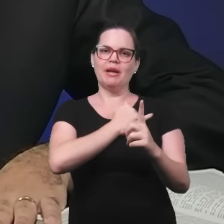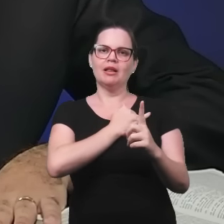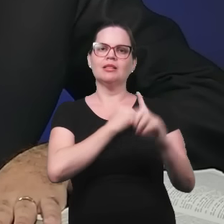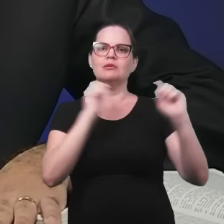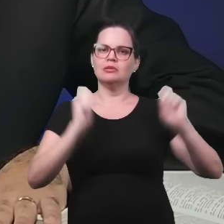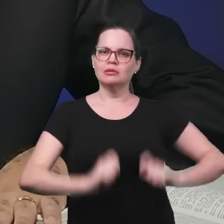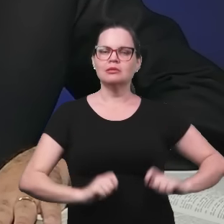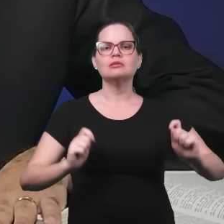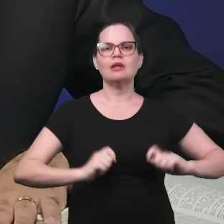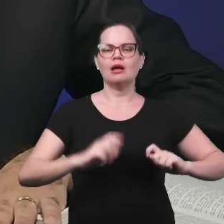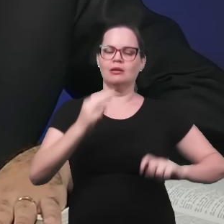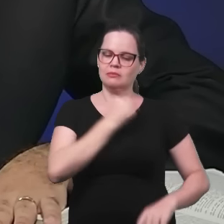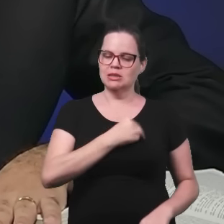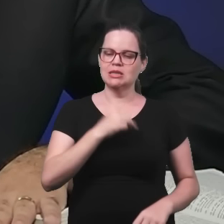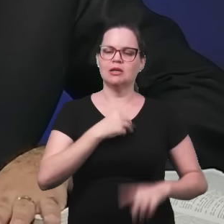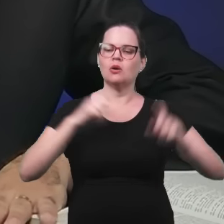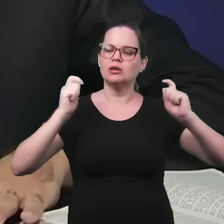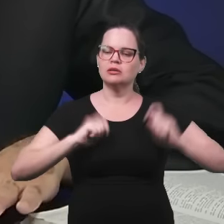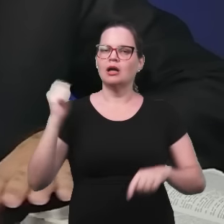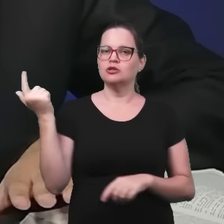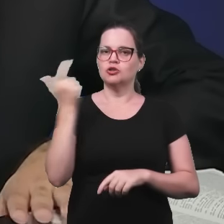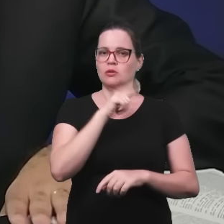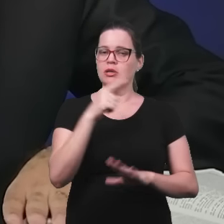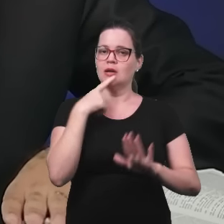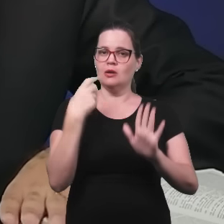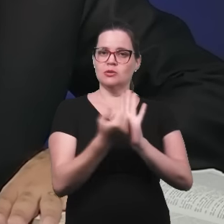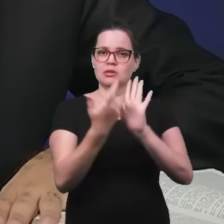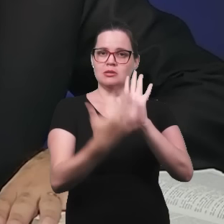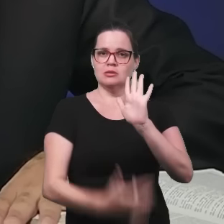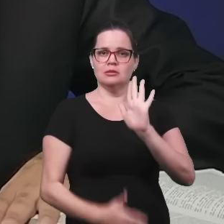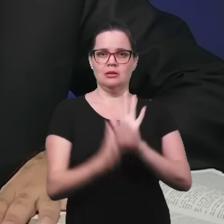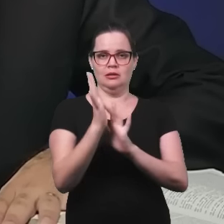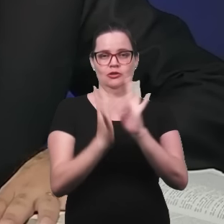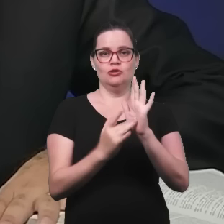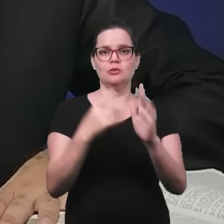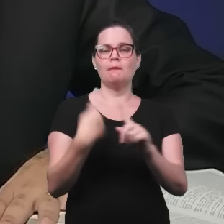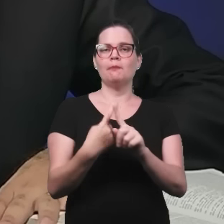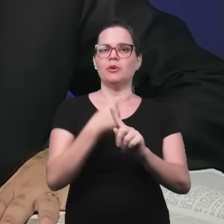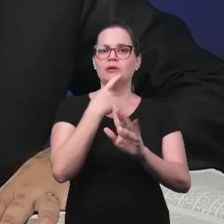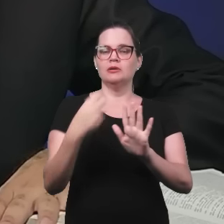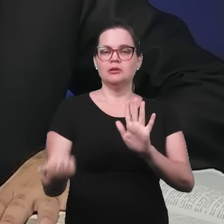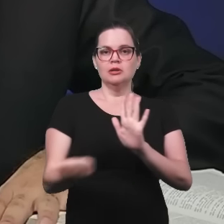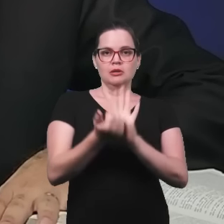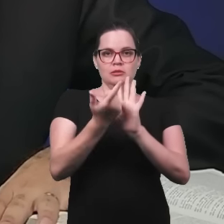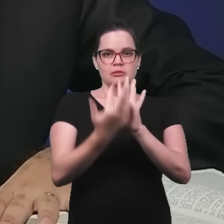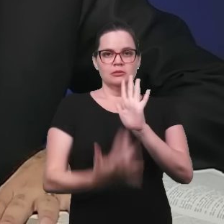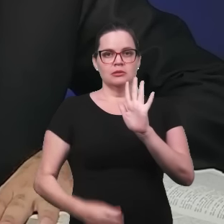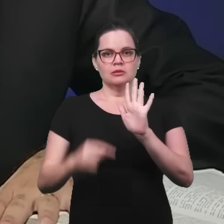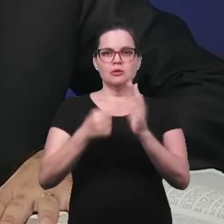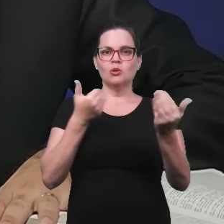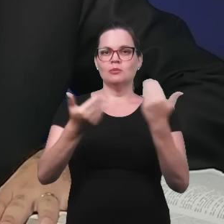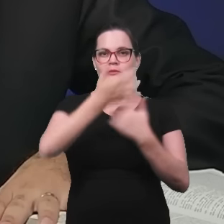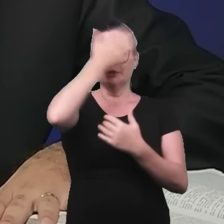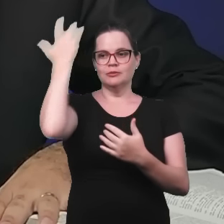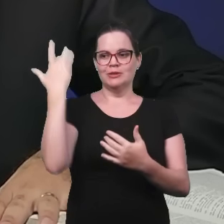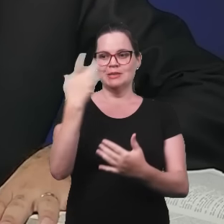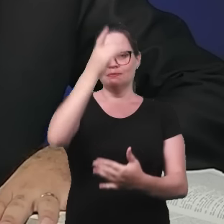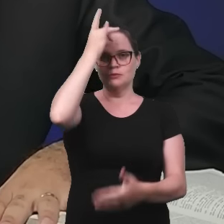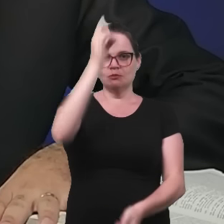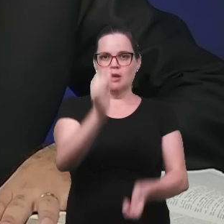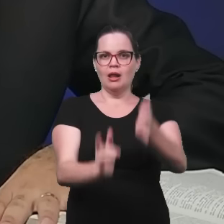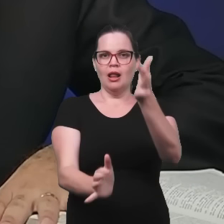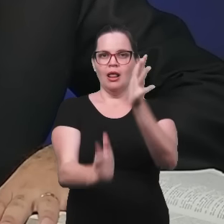nós encontramos a misericórdia. Essa entrega, o sangue representando o espírito de vida que ele derramou